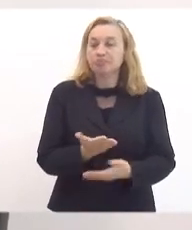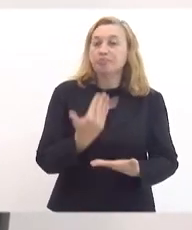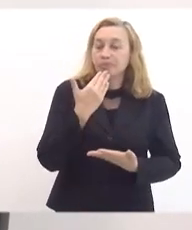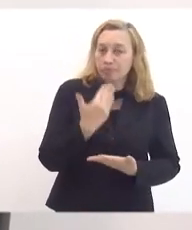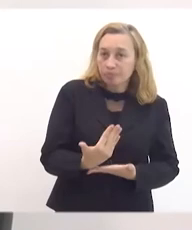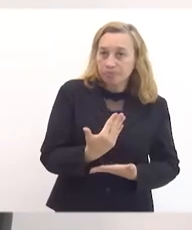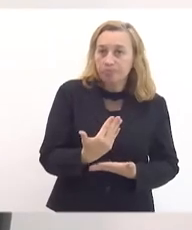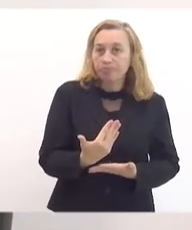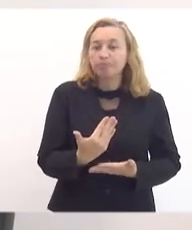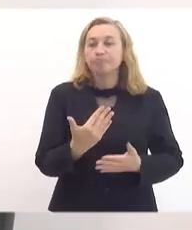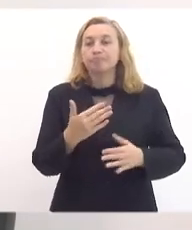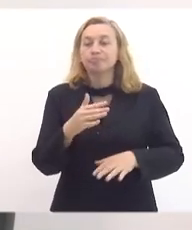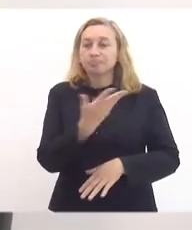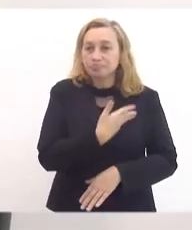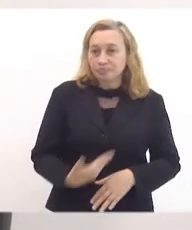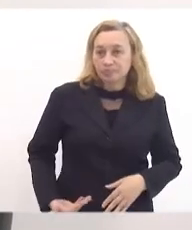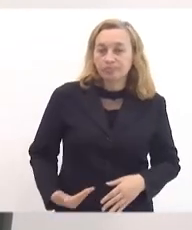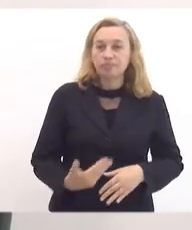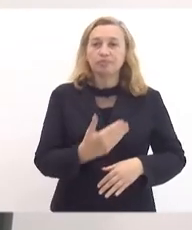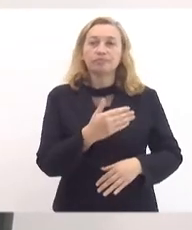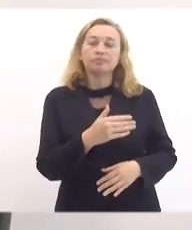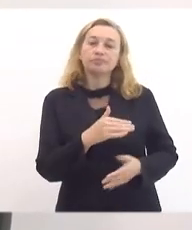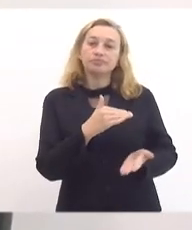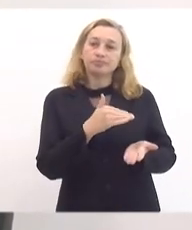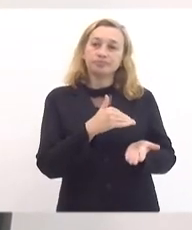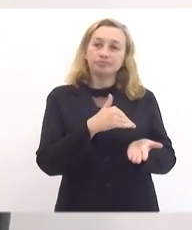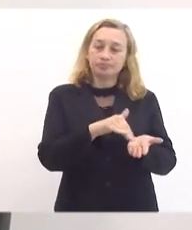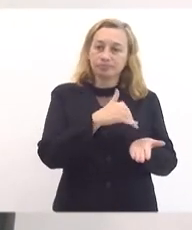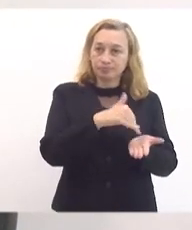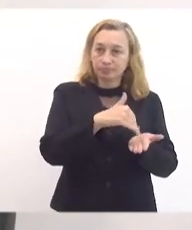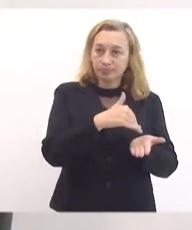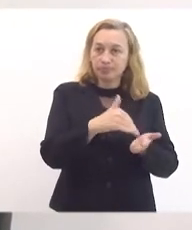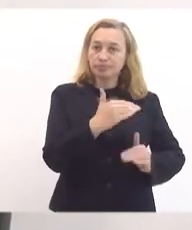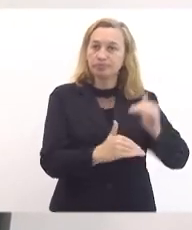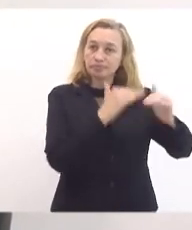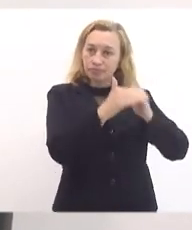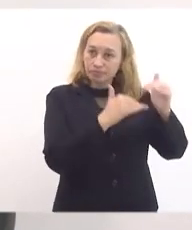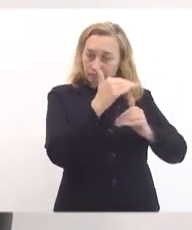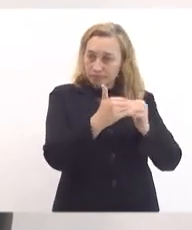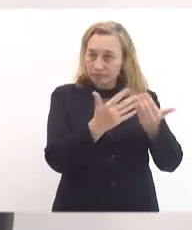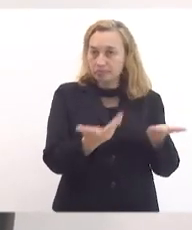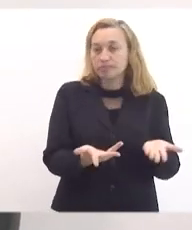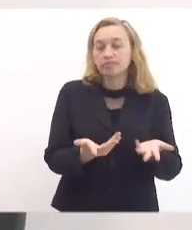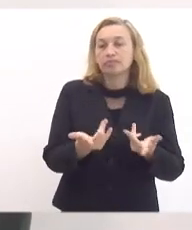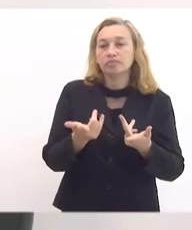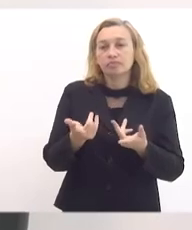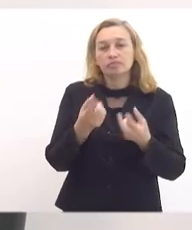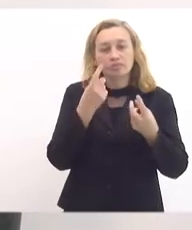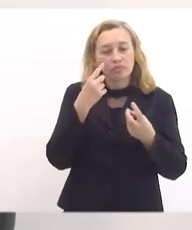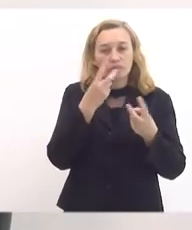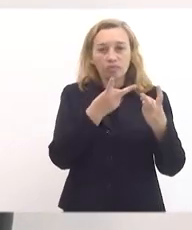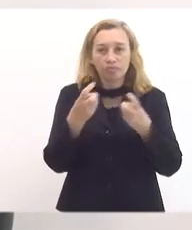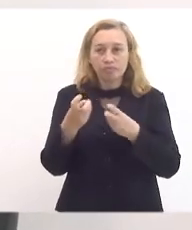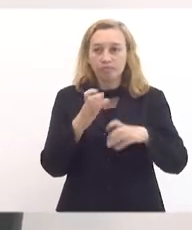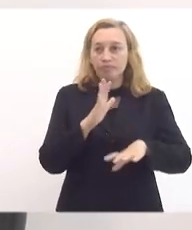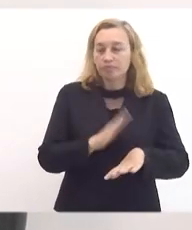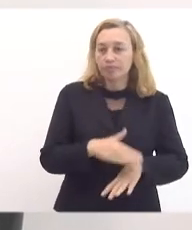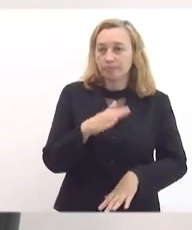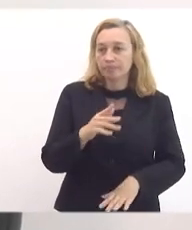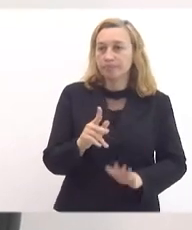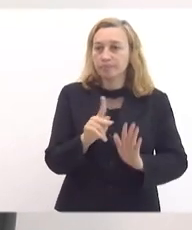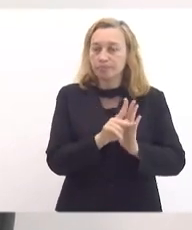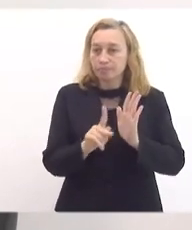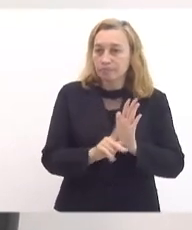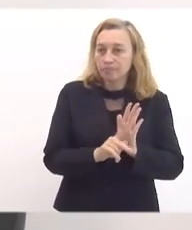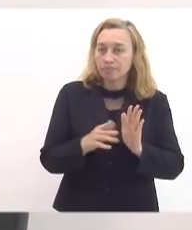para que a secretaria de desenvolvimento a secretaria de fazenda começa a olhar um pouco para as proposições que estão tramitando aqui no Parlamento eles não